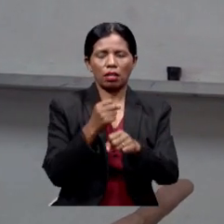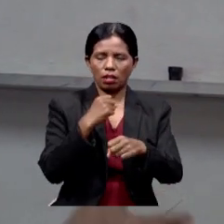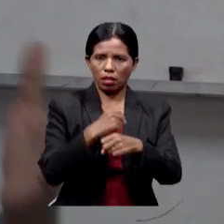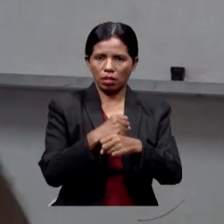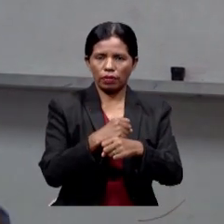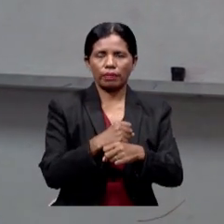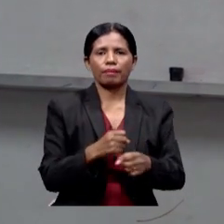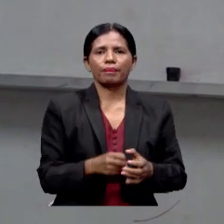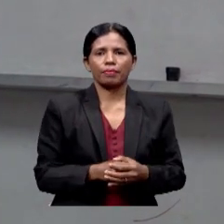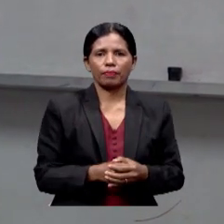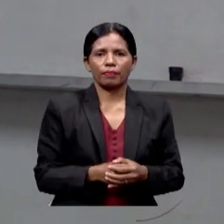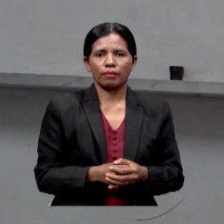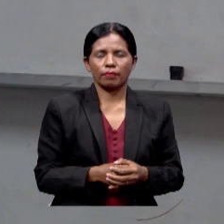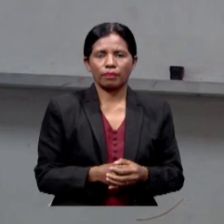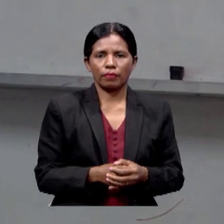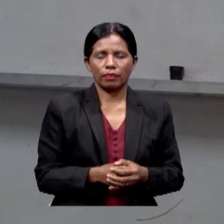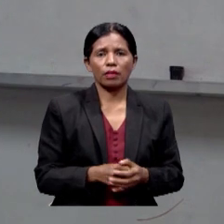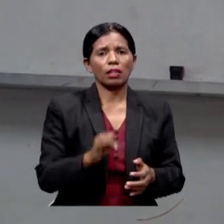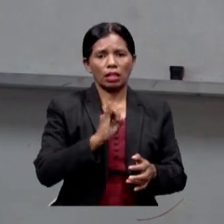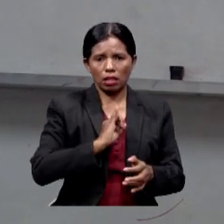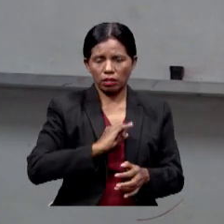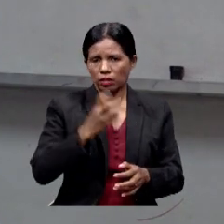la produce dari mai hau ni hare